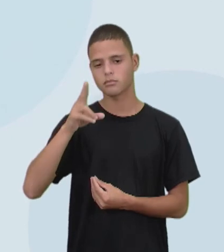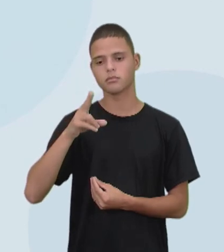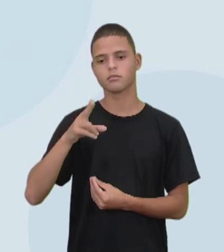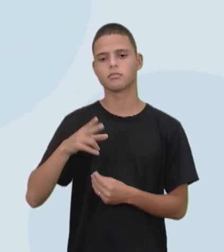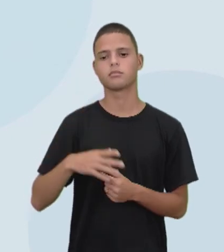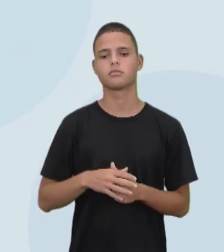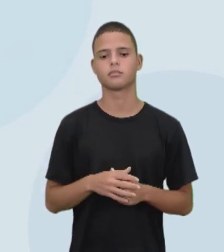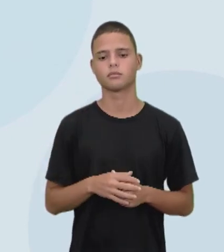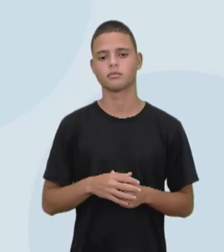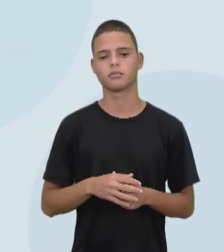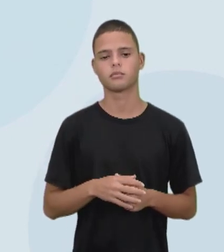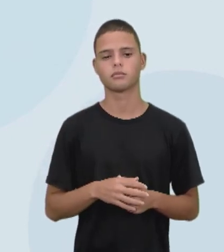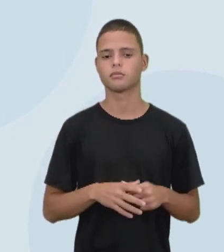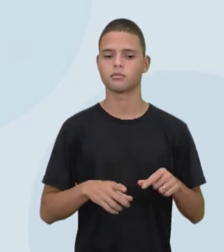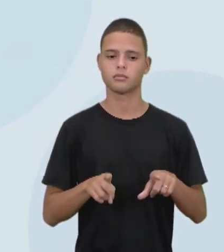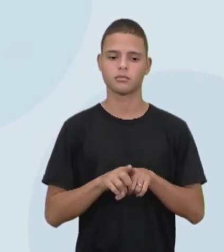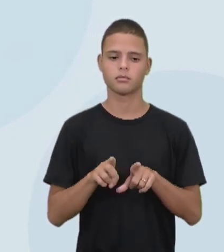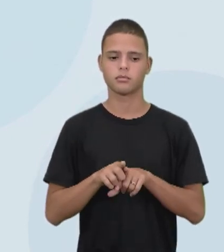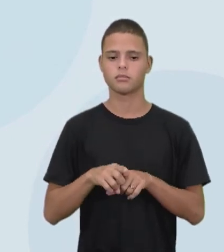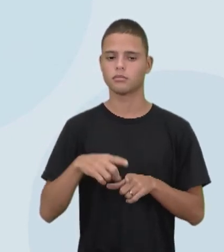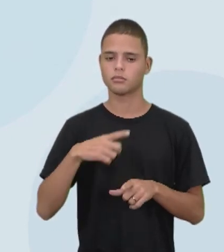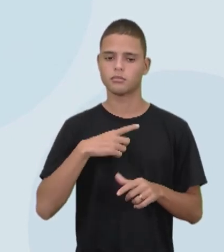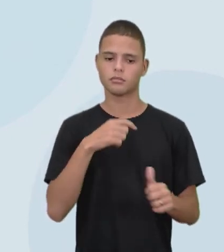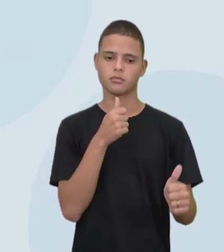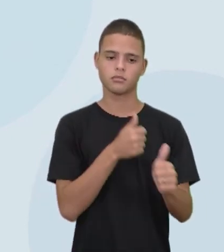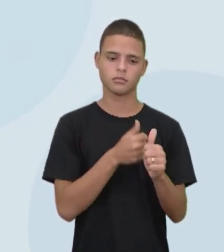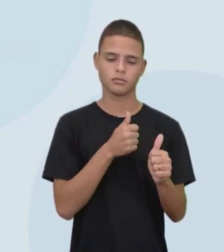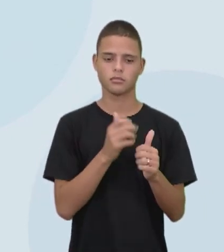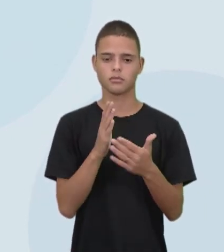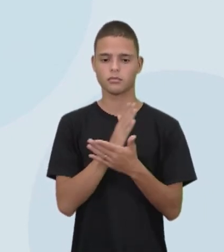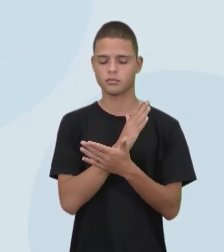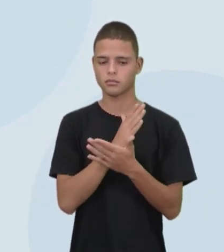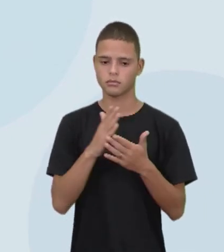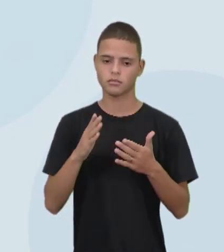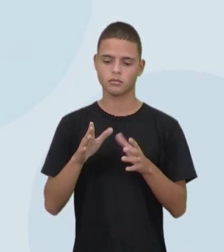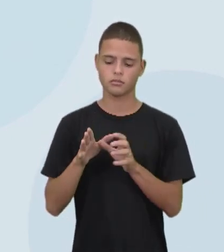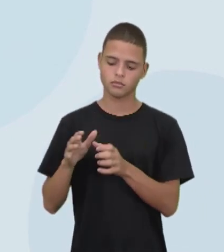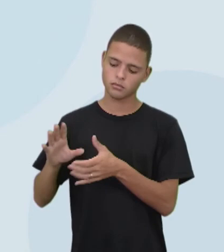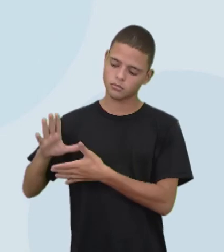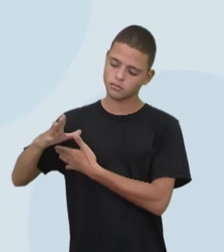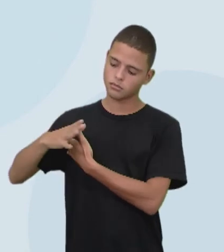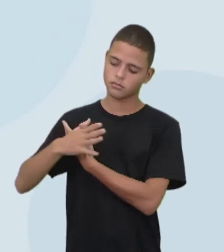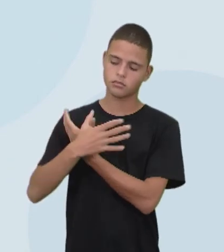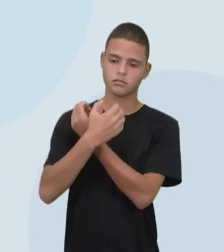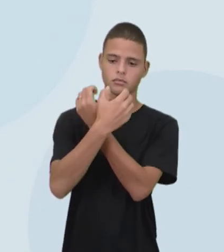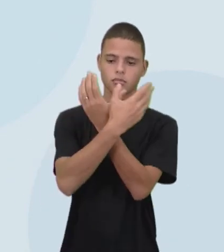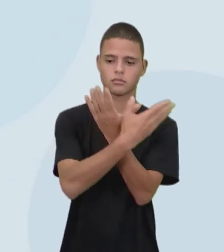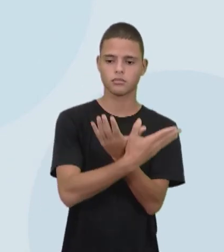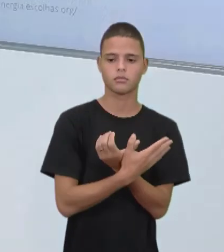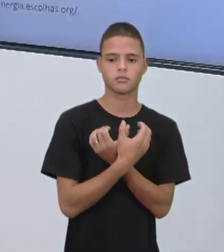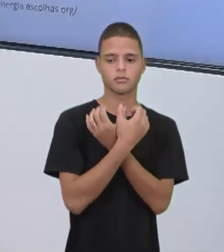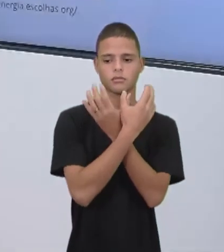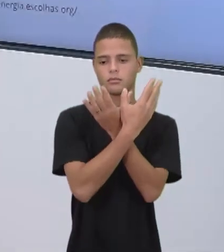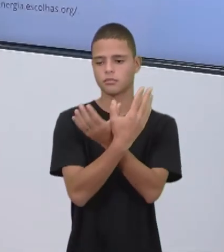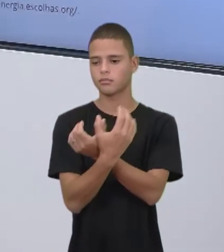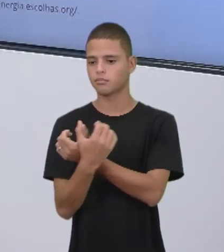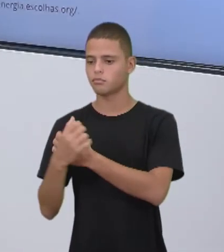grave. Ele também fica na rota de pássaros migratórios que podem causar aí problemas nesses